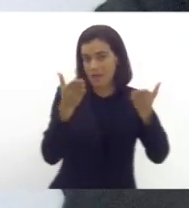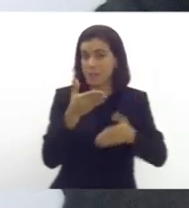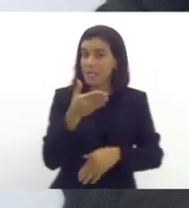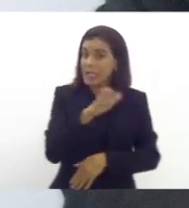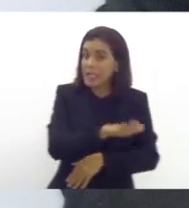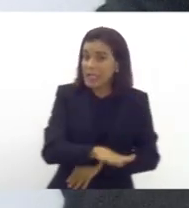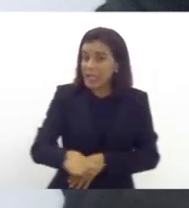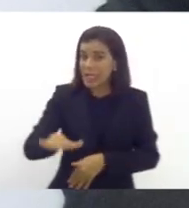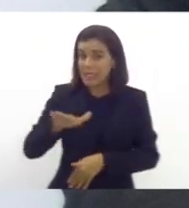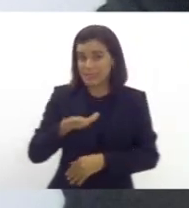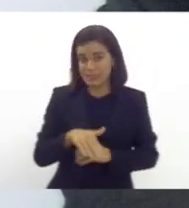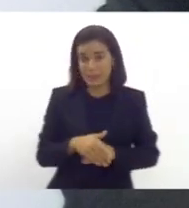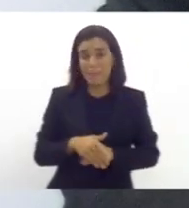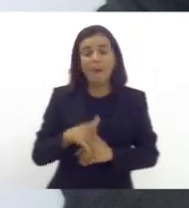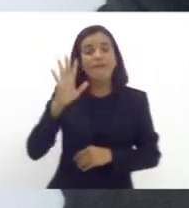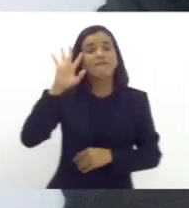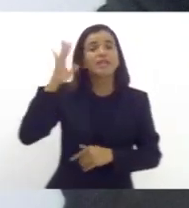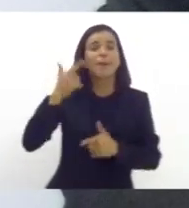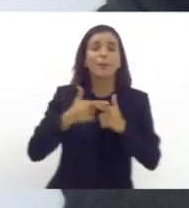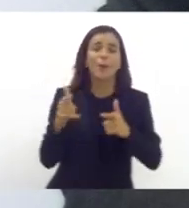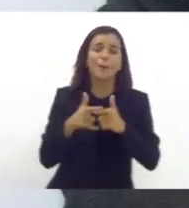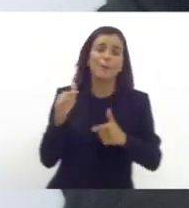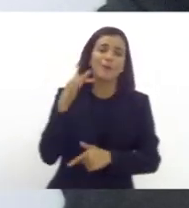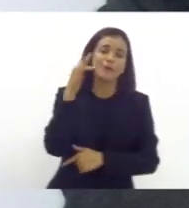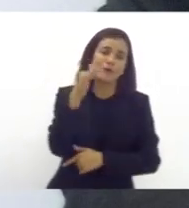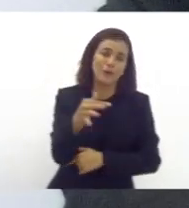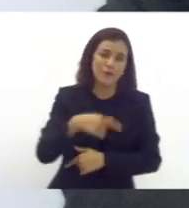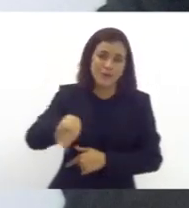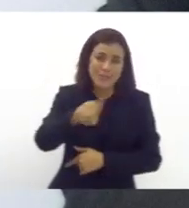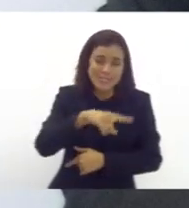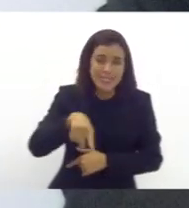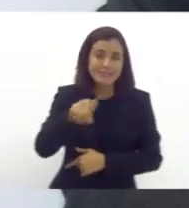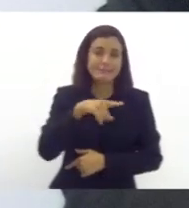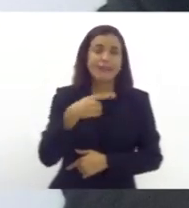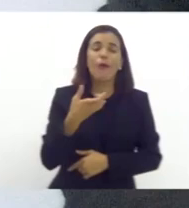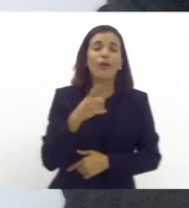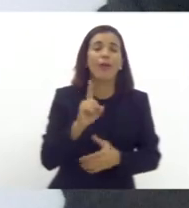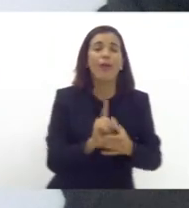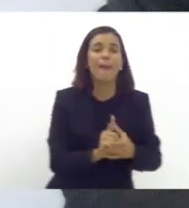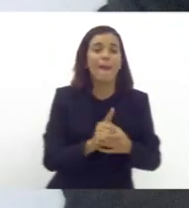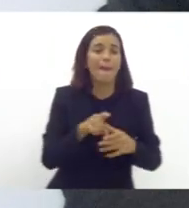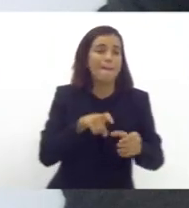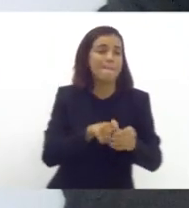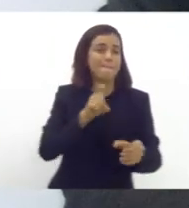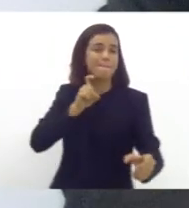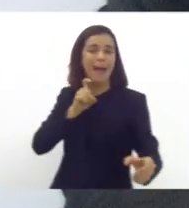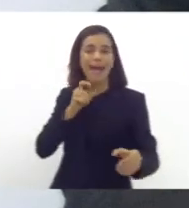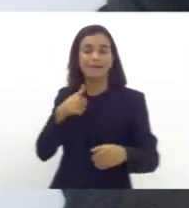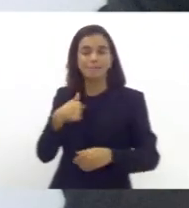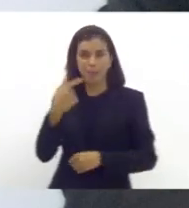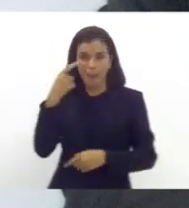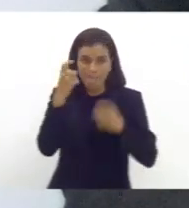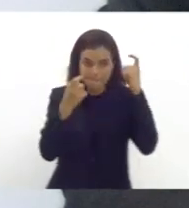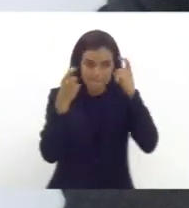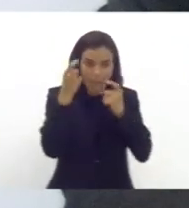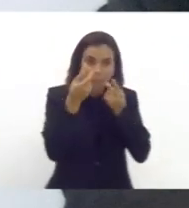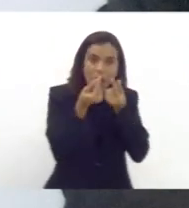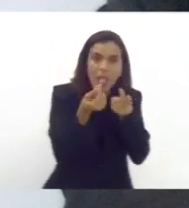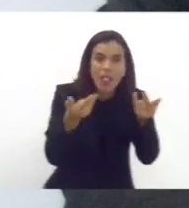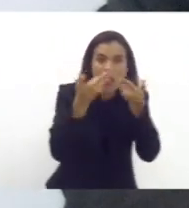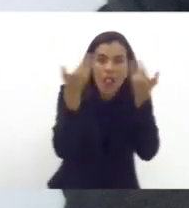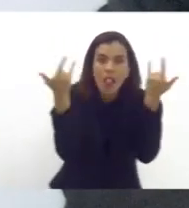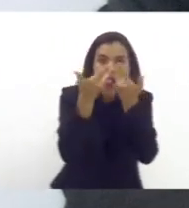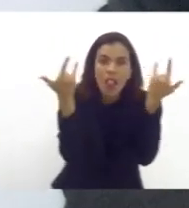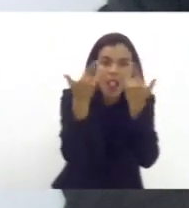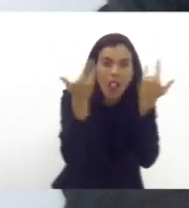não remendar homens lá na frente vocês não vocês querem tirar o corpo fora porque vocês só visam lucro e são bando de